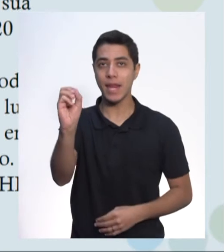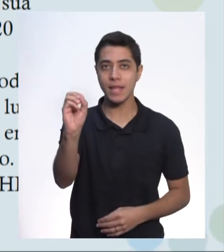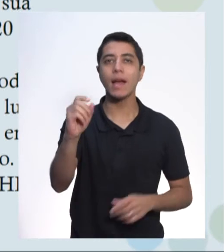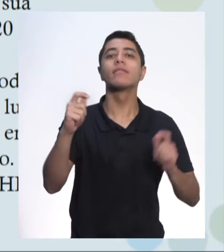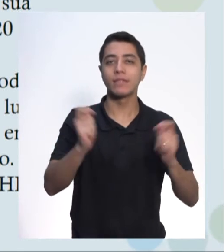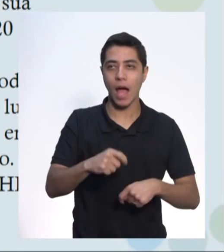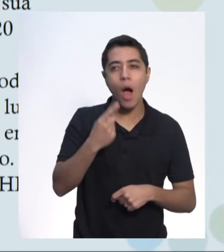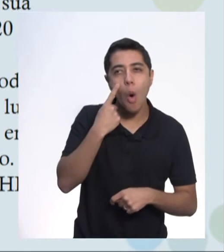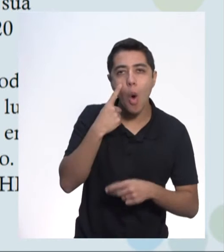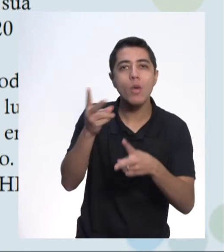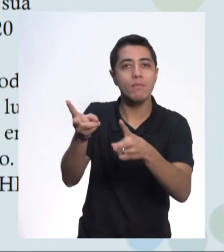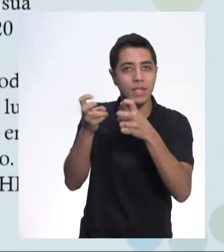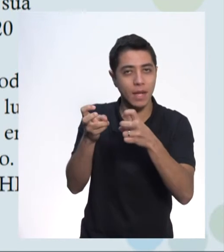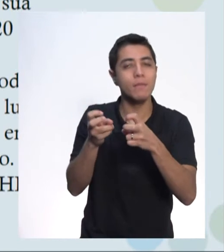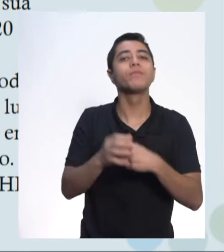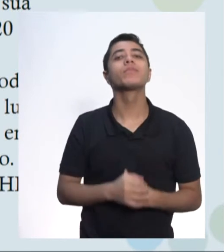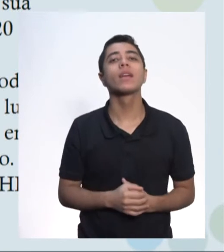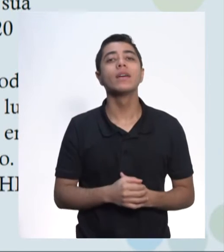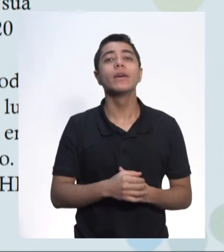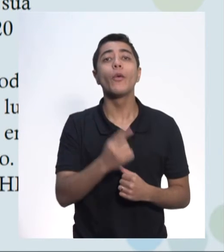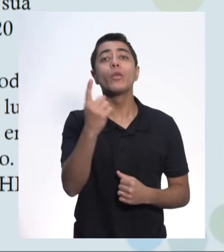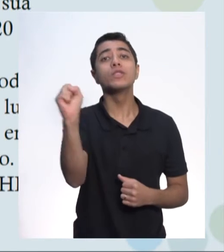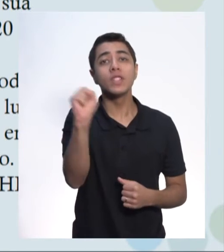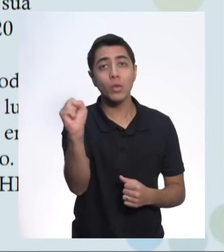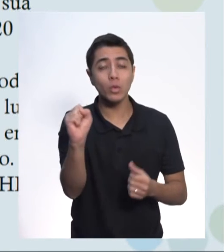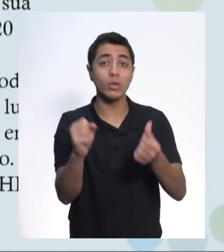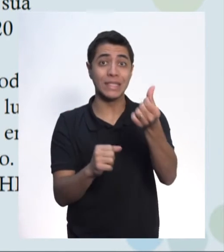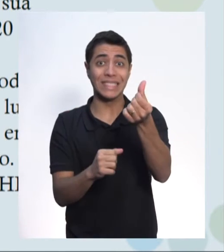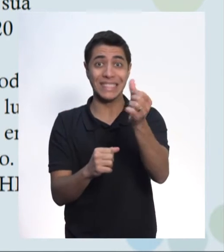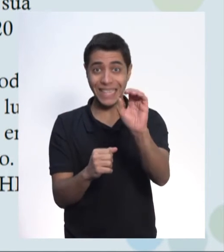por segundo ou 124 quadros por segundo.